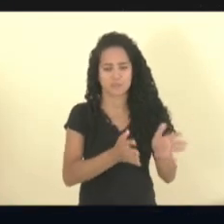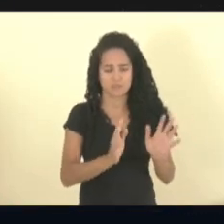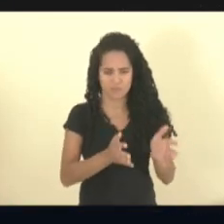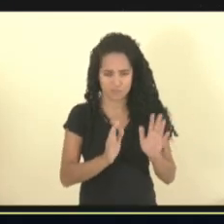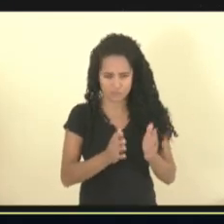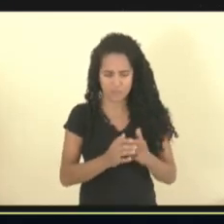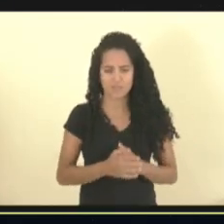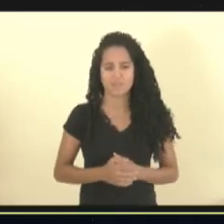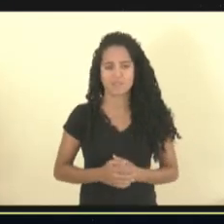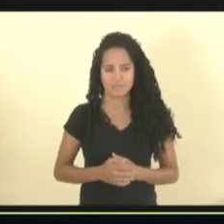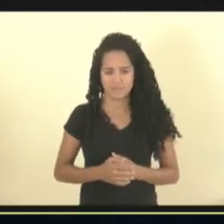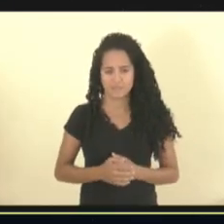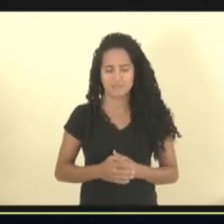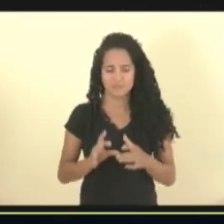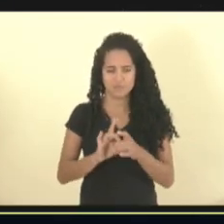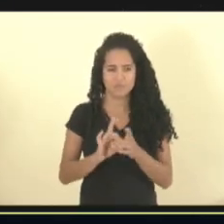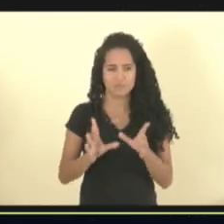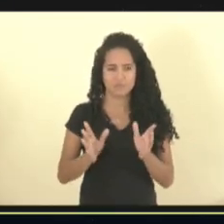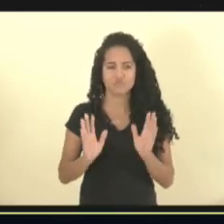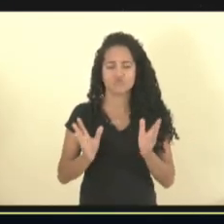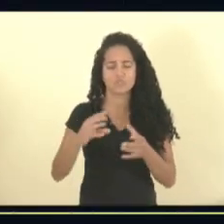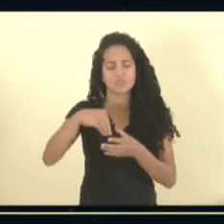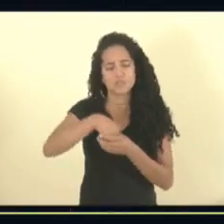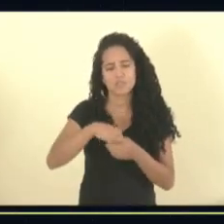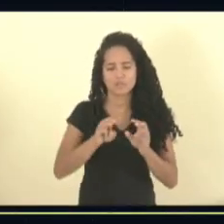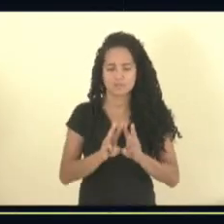aprovada conforme disponibilizada